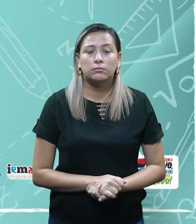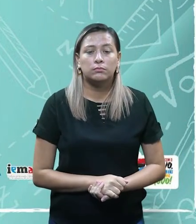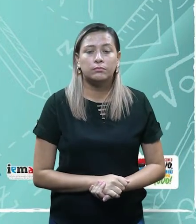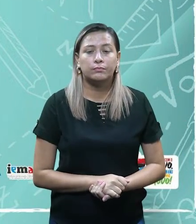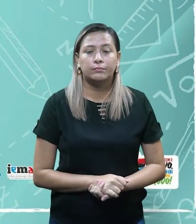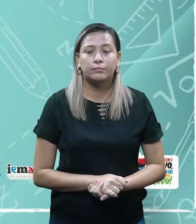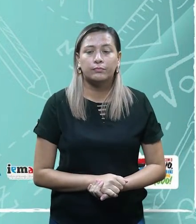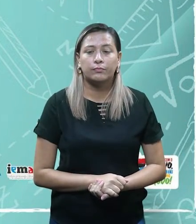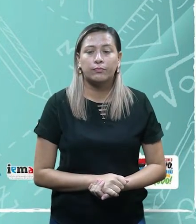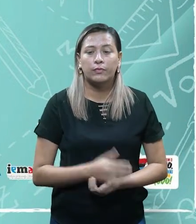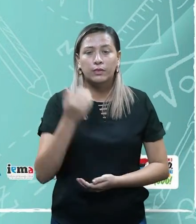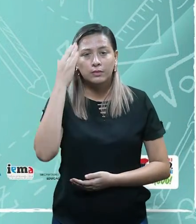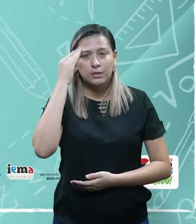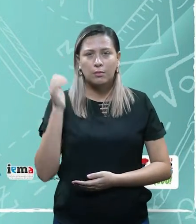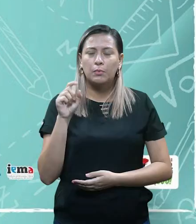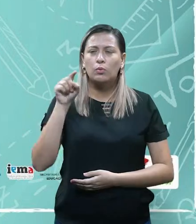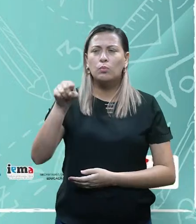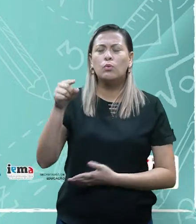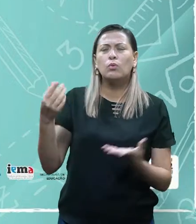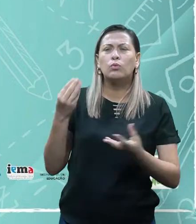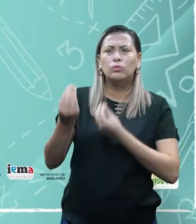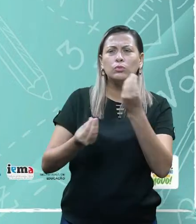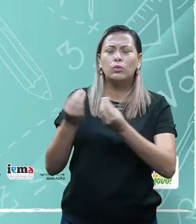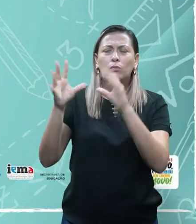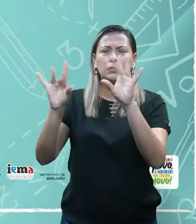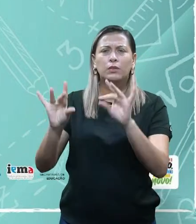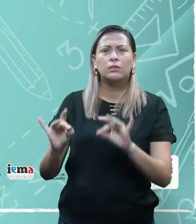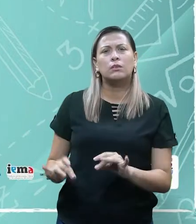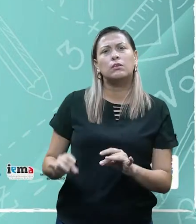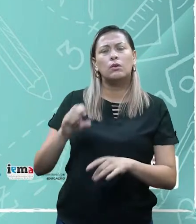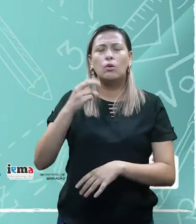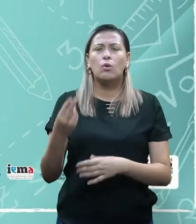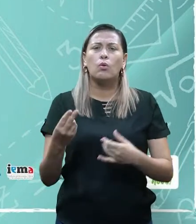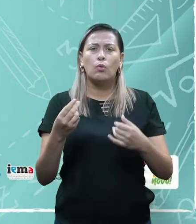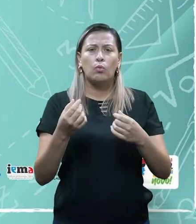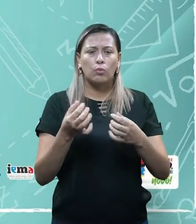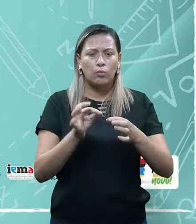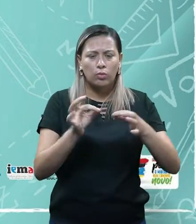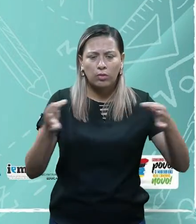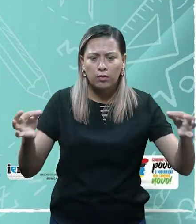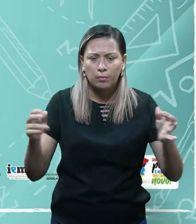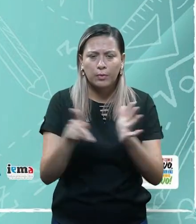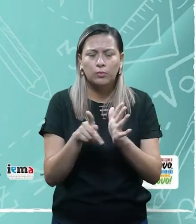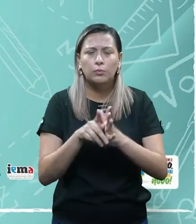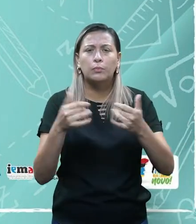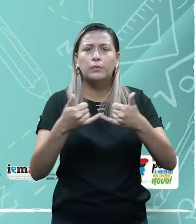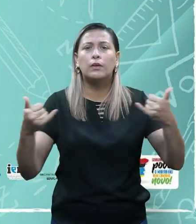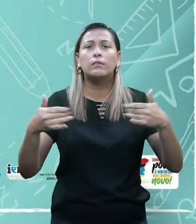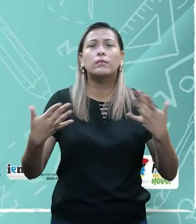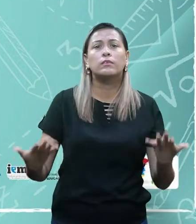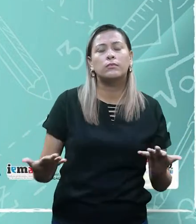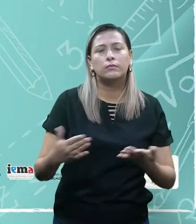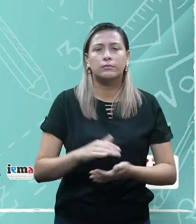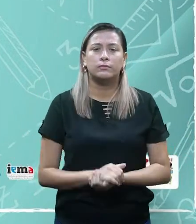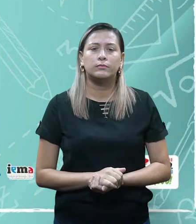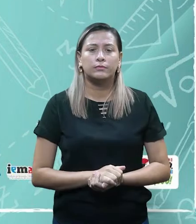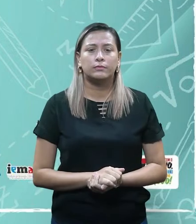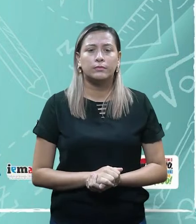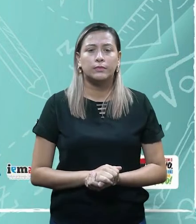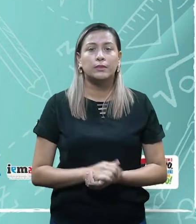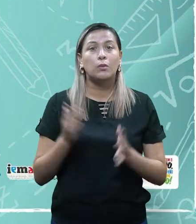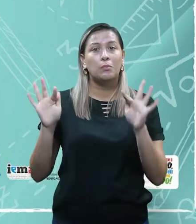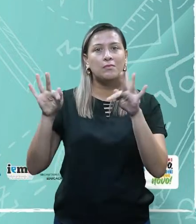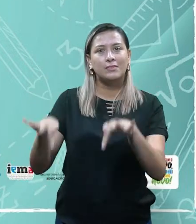defina o primeiro ponto, especifique o tamanho de uma linha. Ele vai te pedir várias coisas. E aí, para você finalizar, você tem que dar um